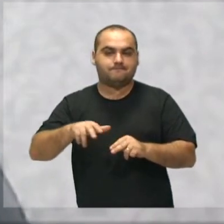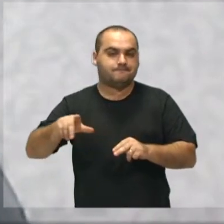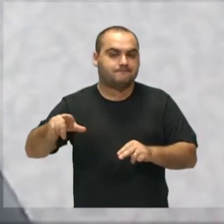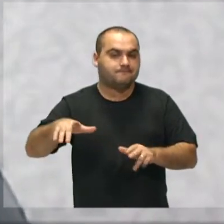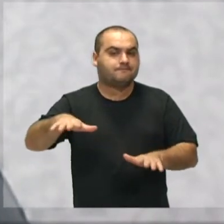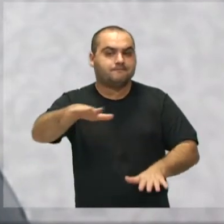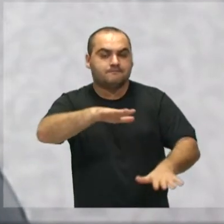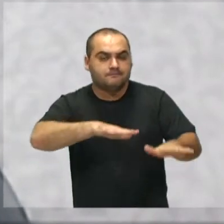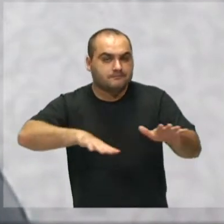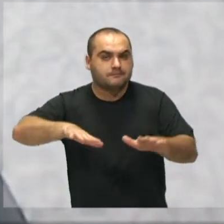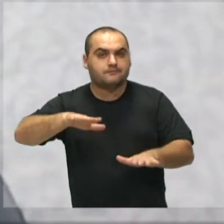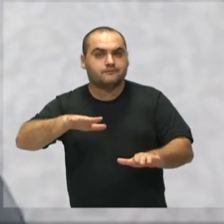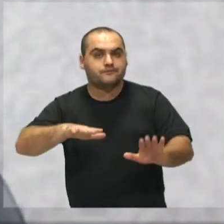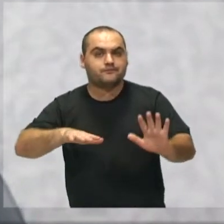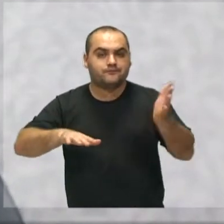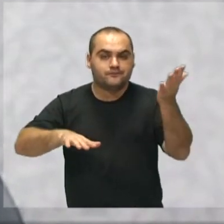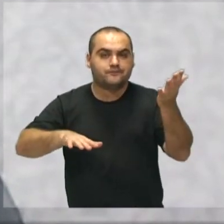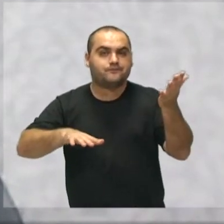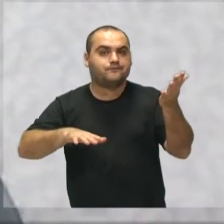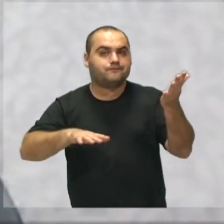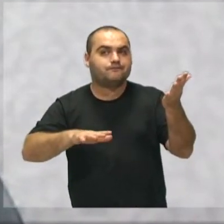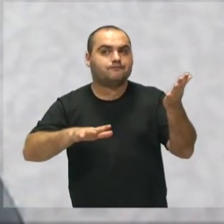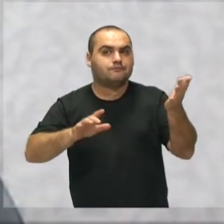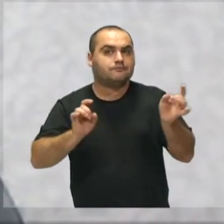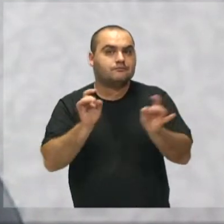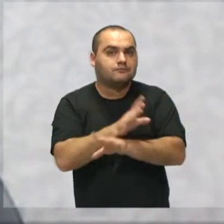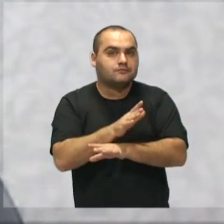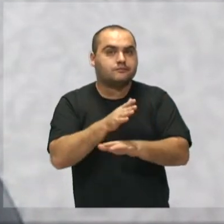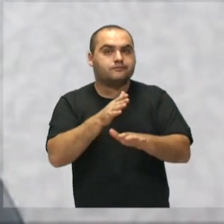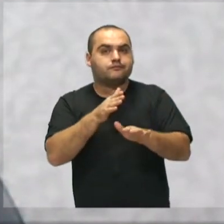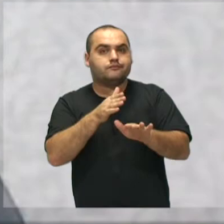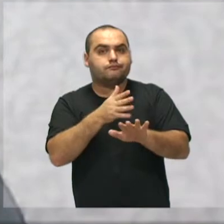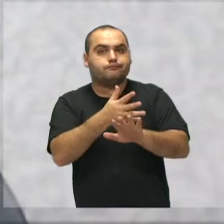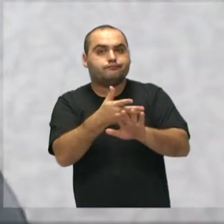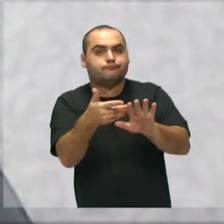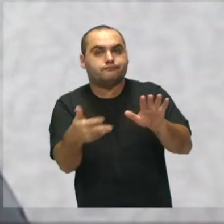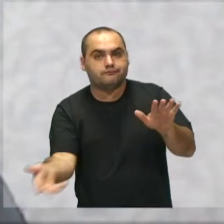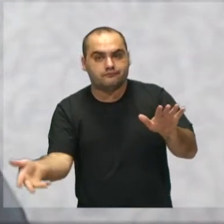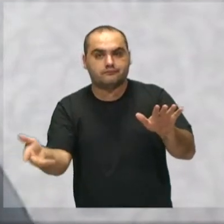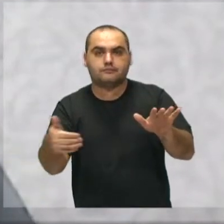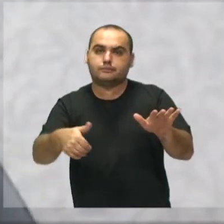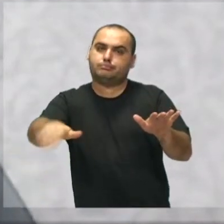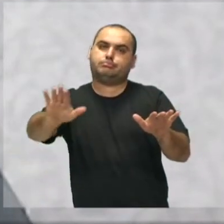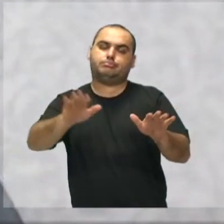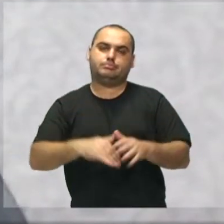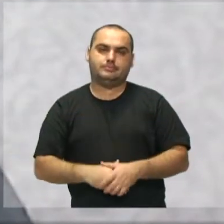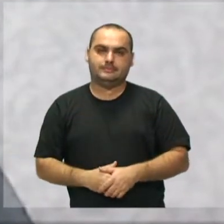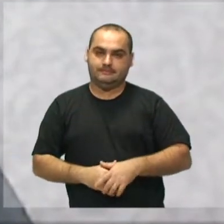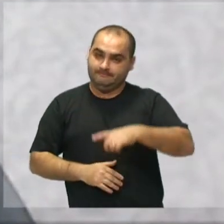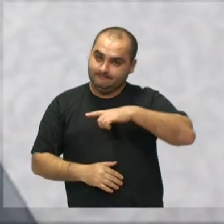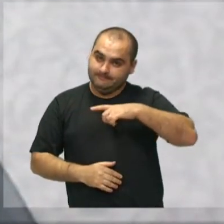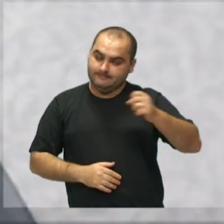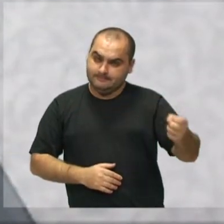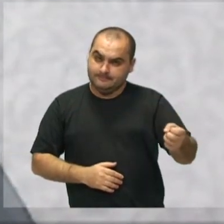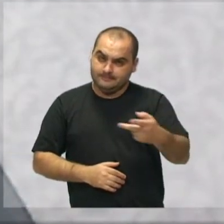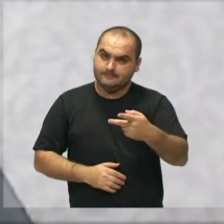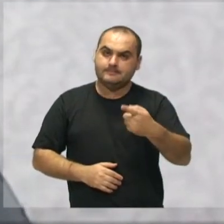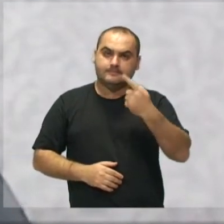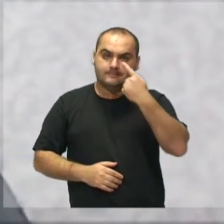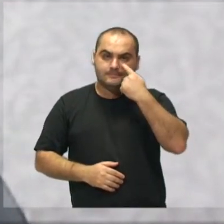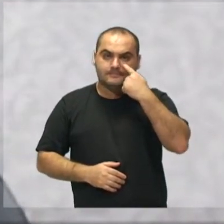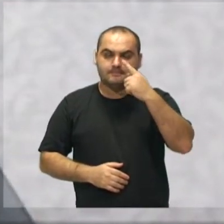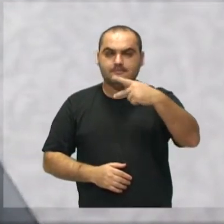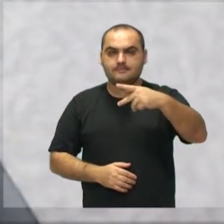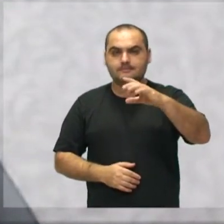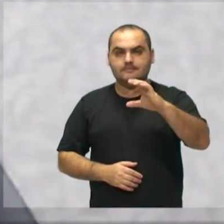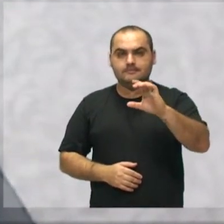arrastar, escorregam e vão para o ralo, né? E aí aparece a oportunidade de aparecer o PCdoB,